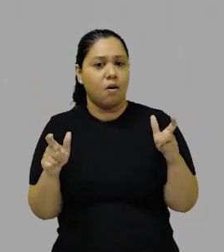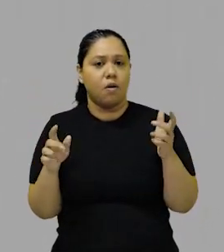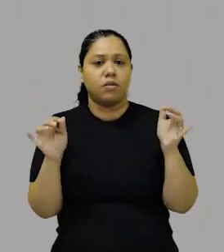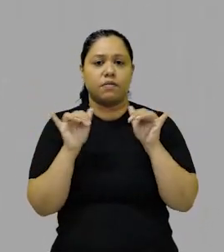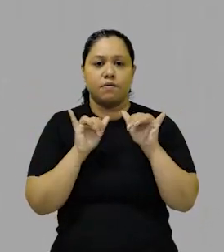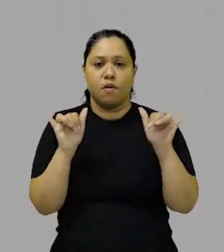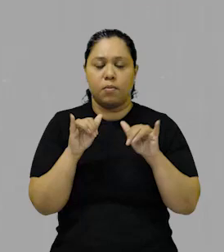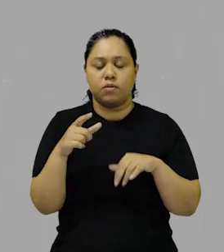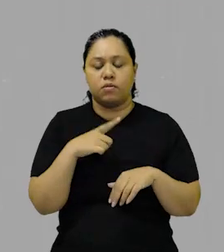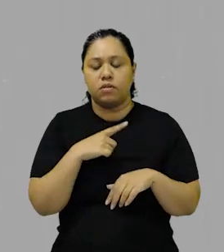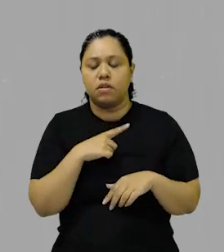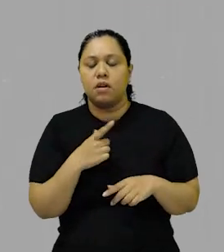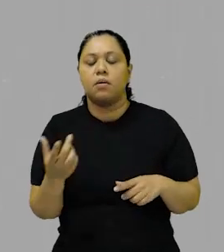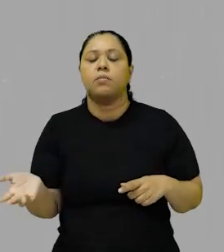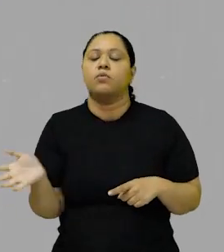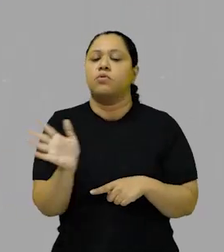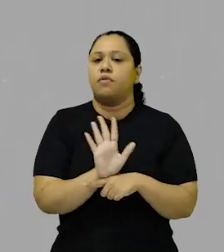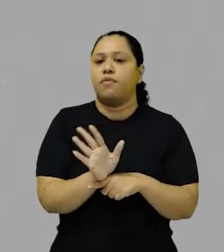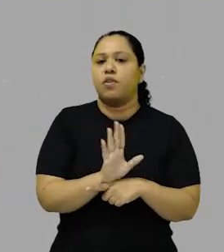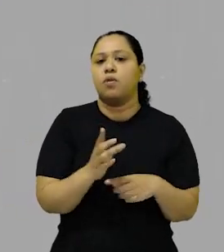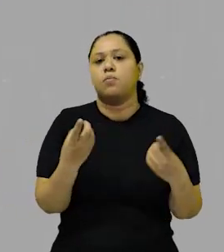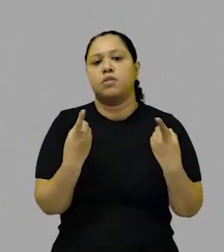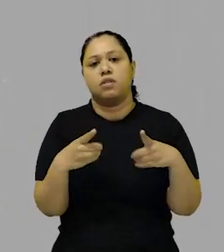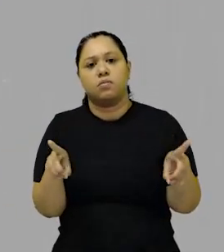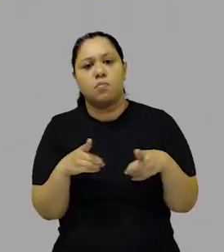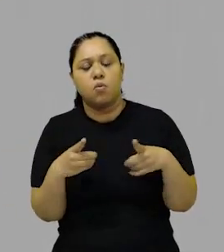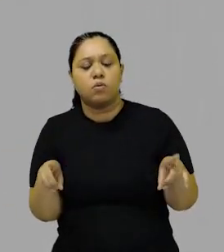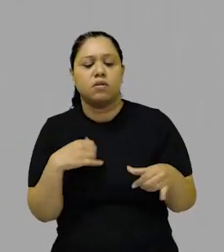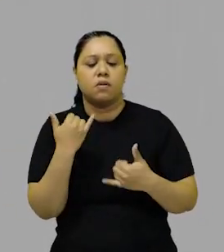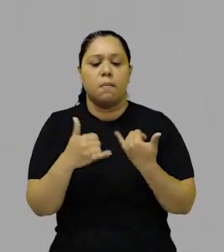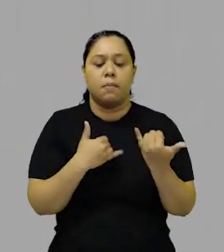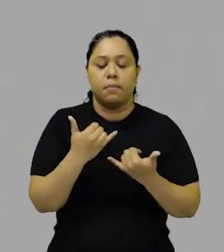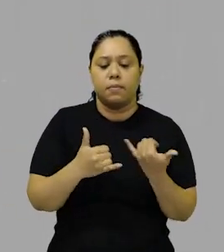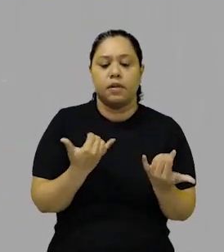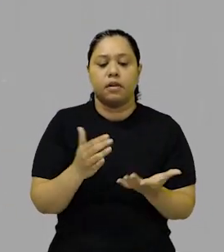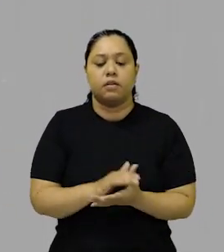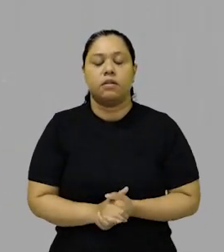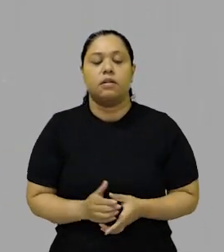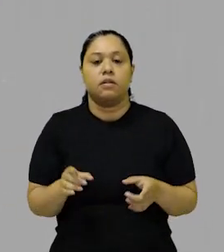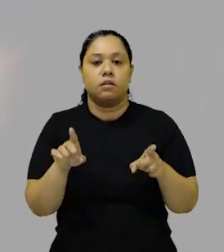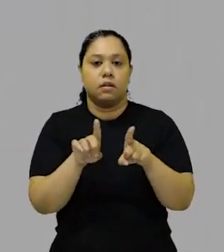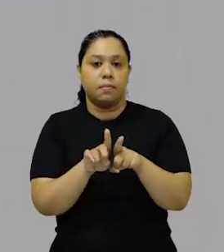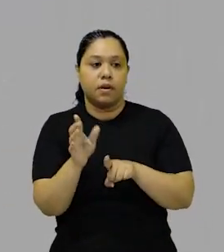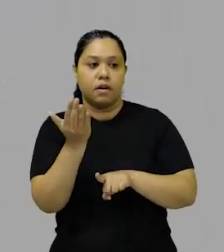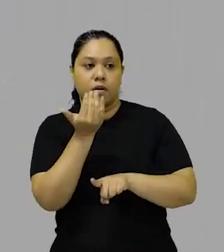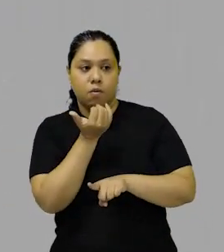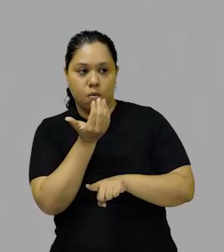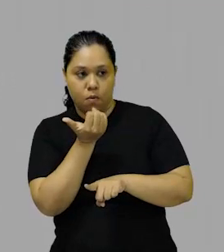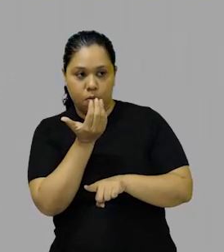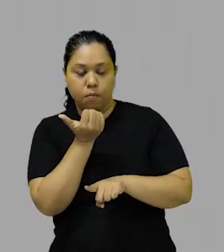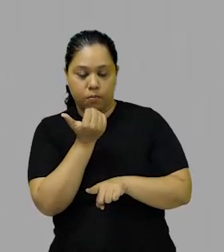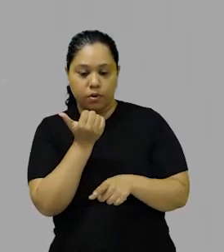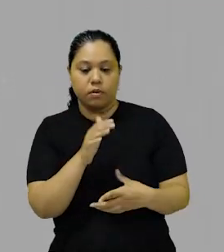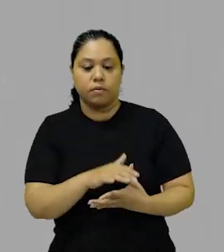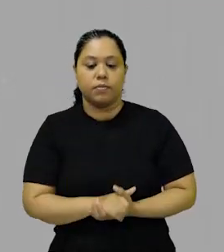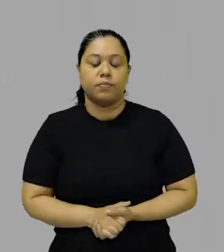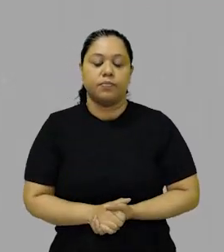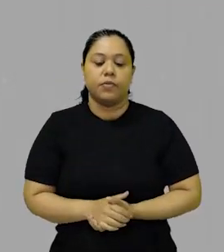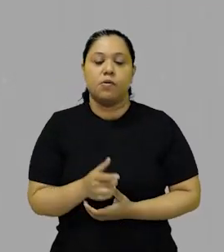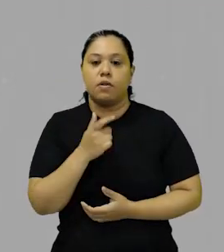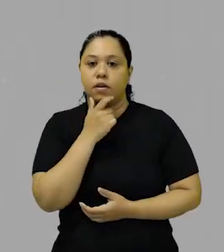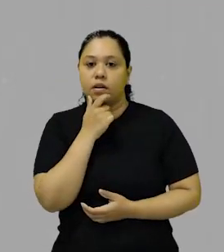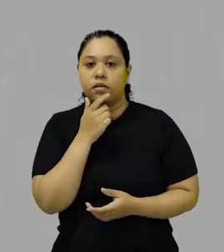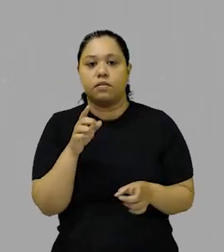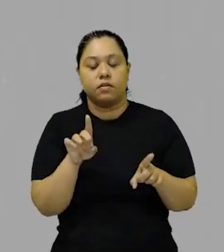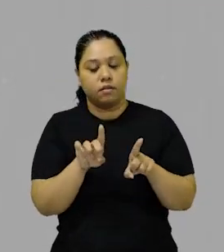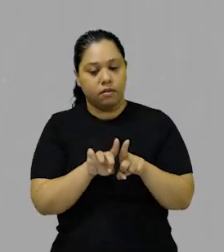que nós temos, os filmes, as músicas, os jogos, tá? E a comida. Tá? Então, o inglês faz parte também